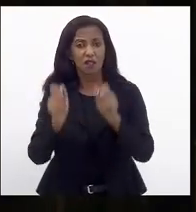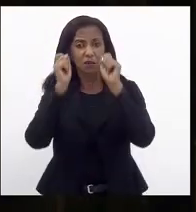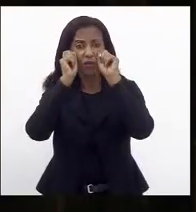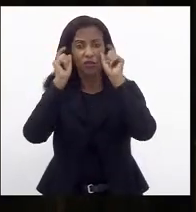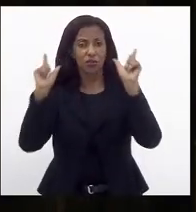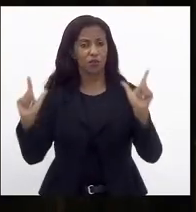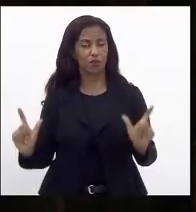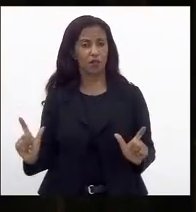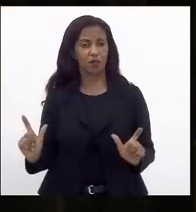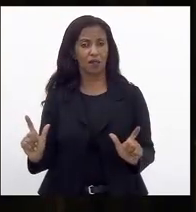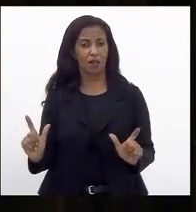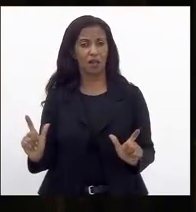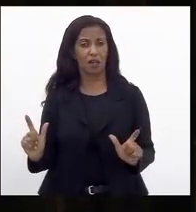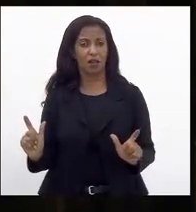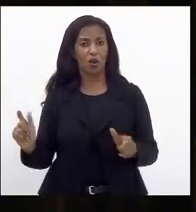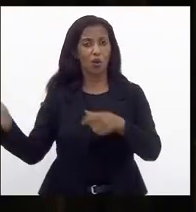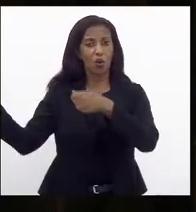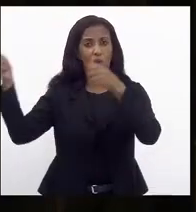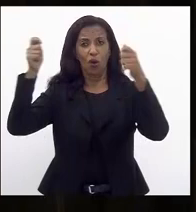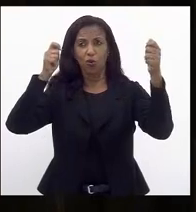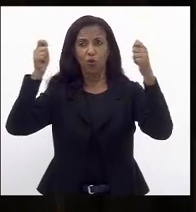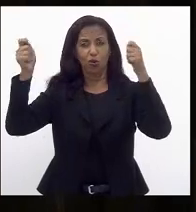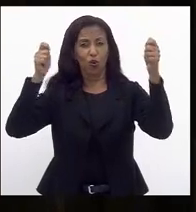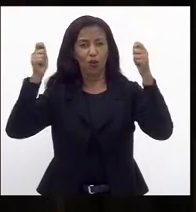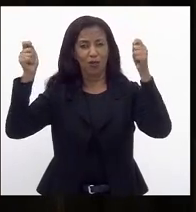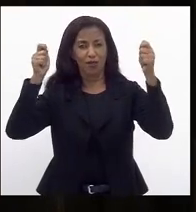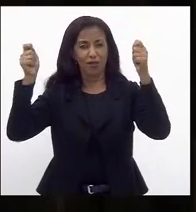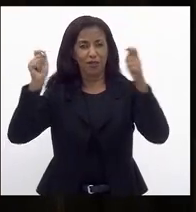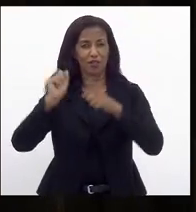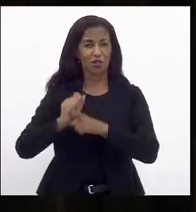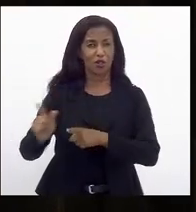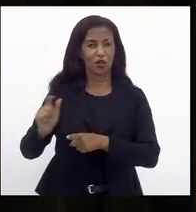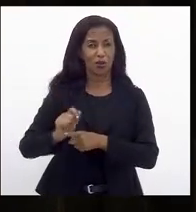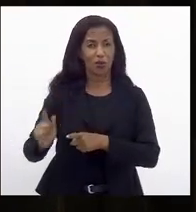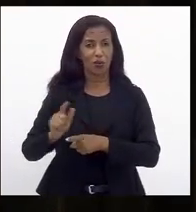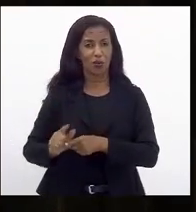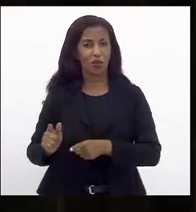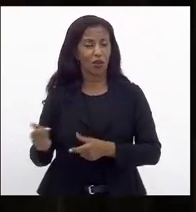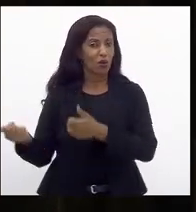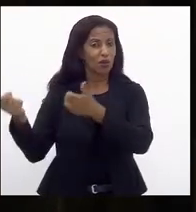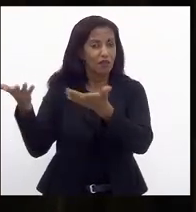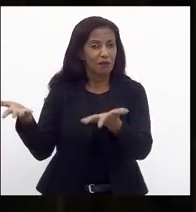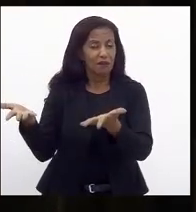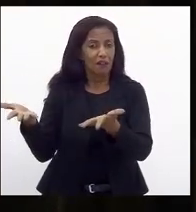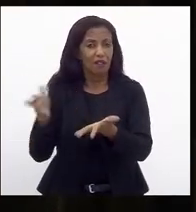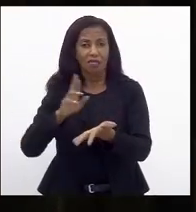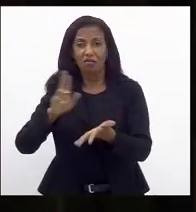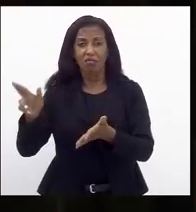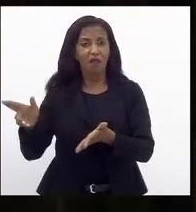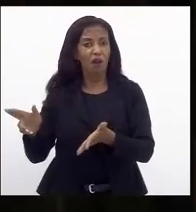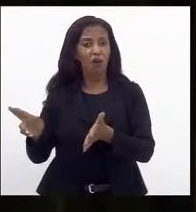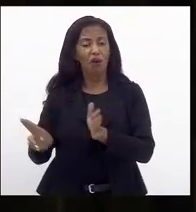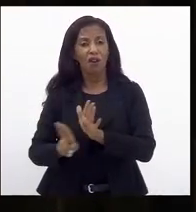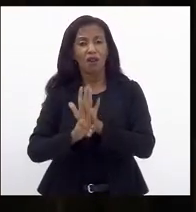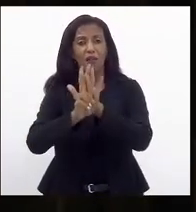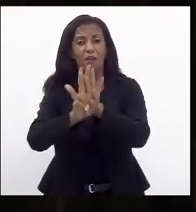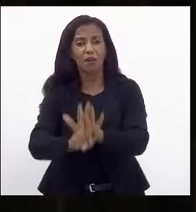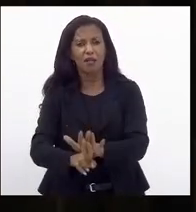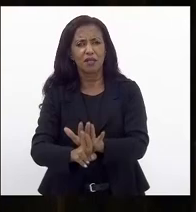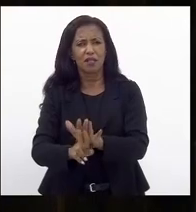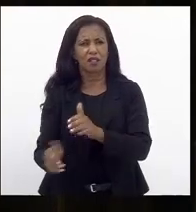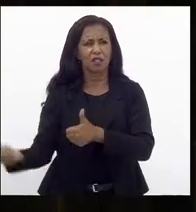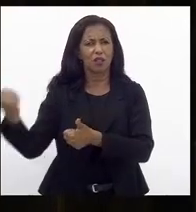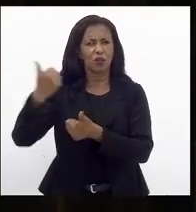Acordaram com a torcida organizada e com a militância de aluguel que Definitivamente não representa um